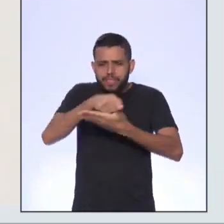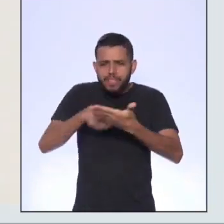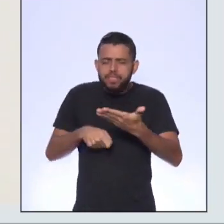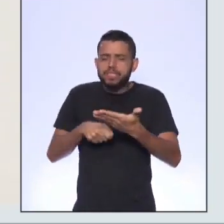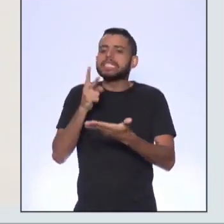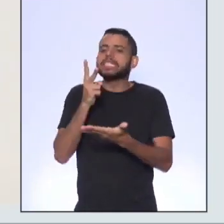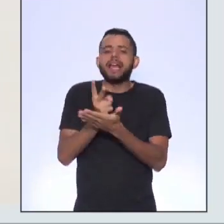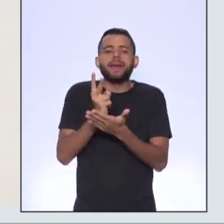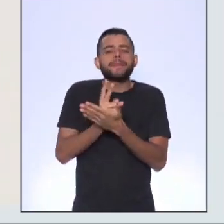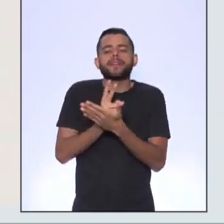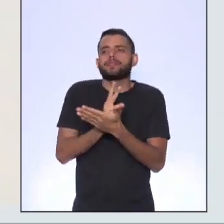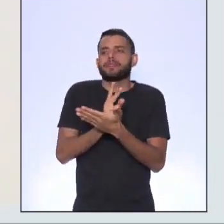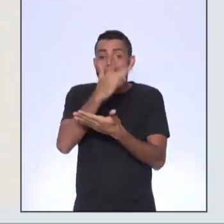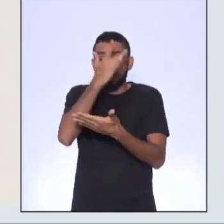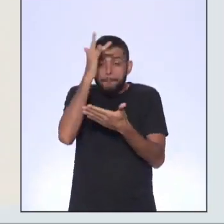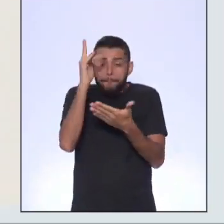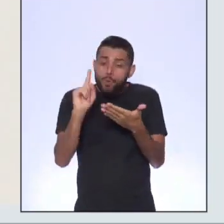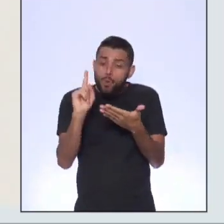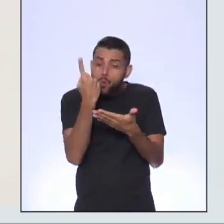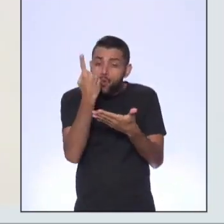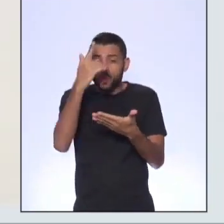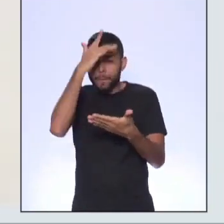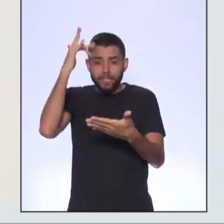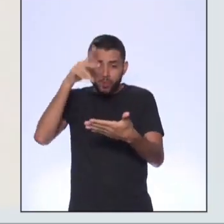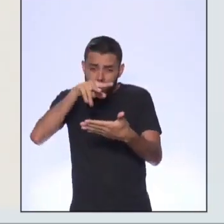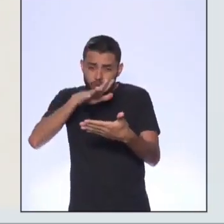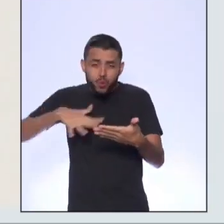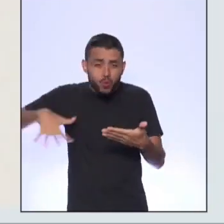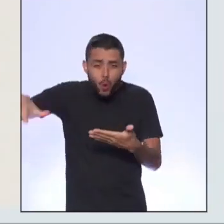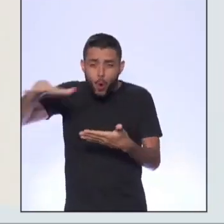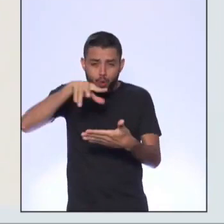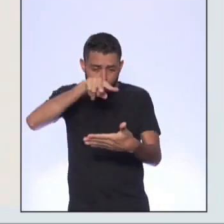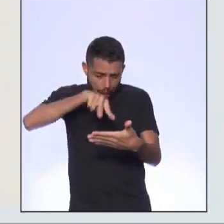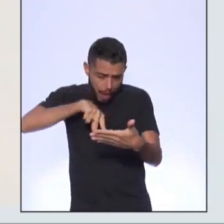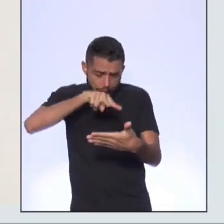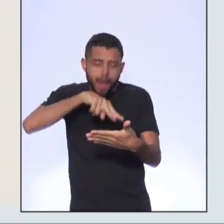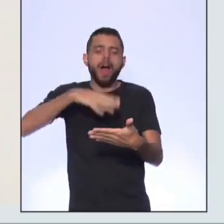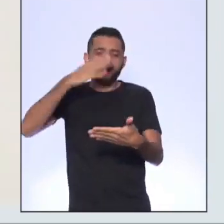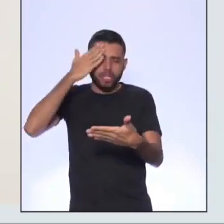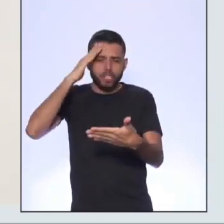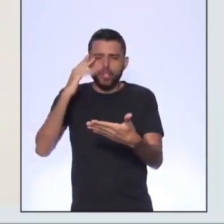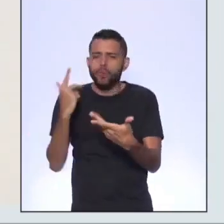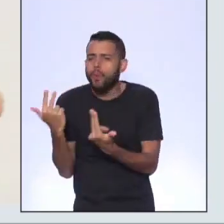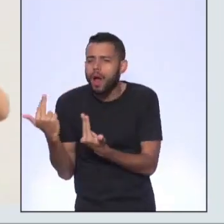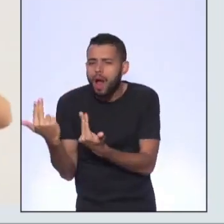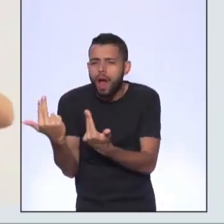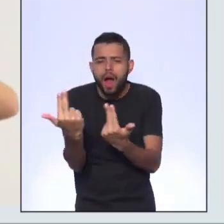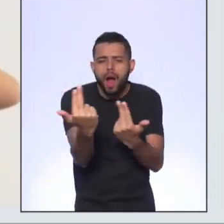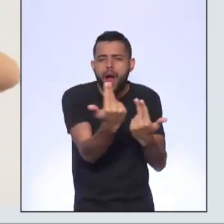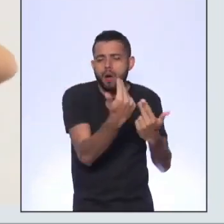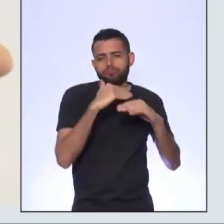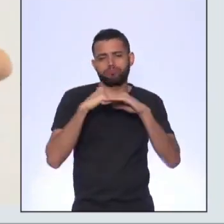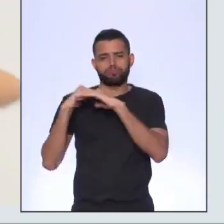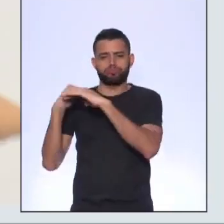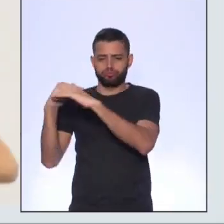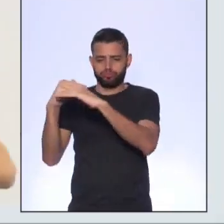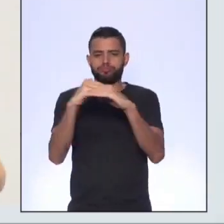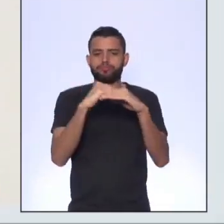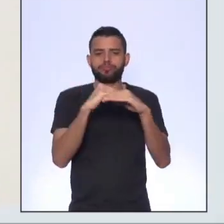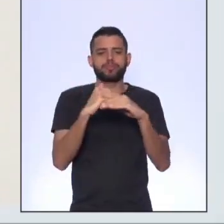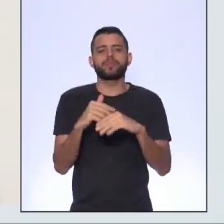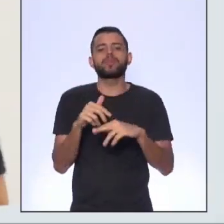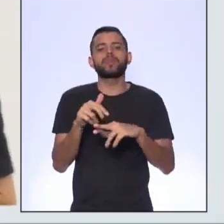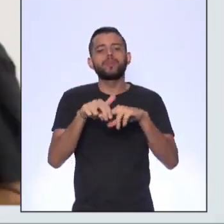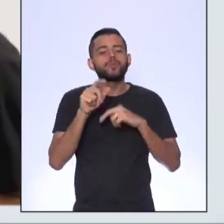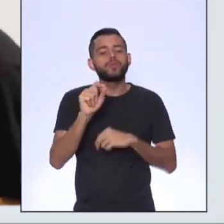esse sentido seja único e universal, que todos entendam da mesma forma. E aí, você está entendendo, né? Por que é